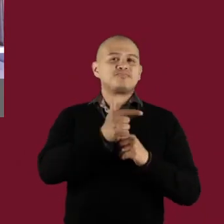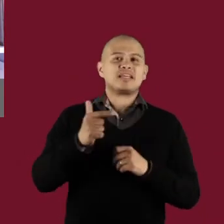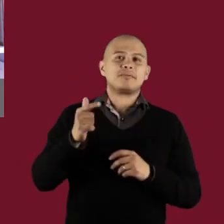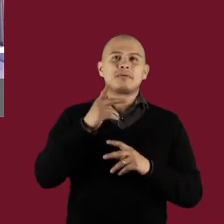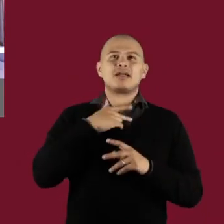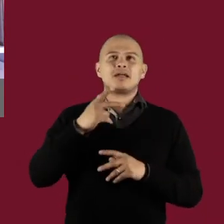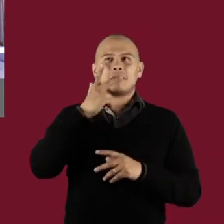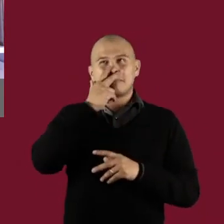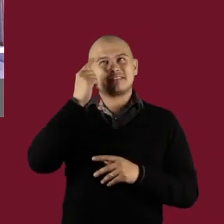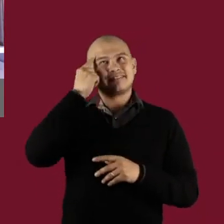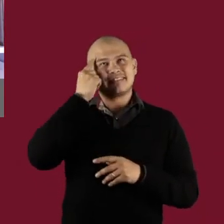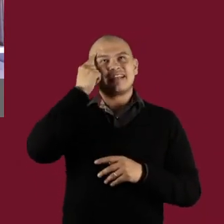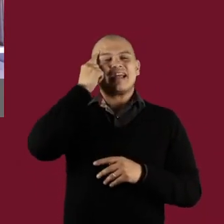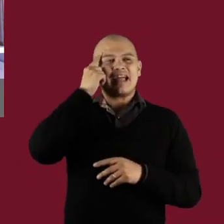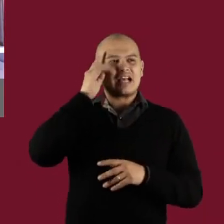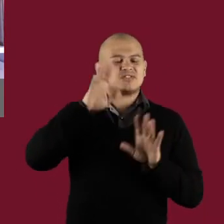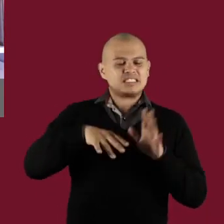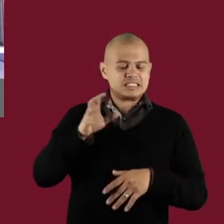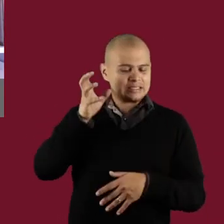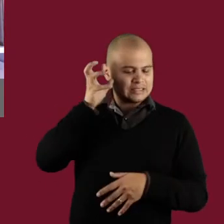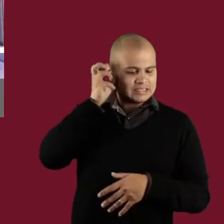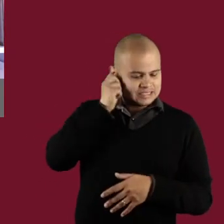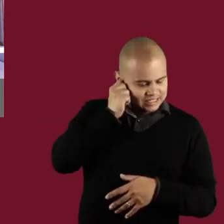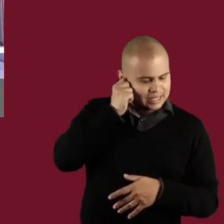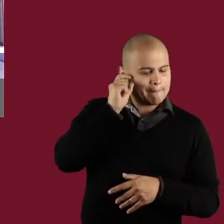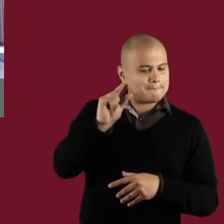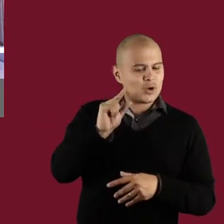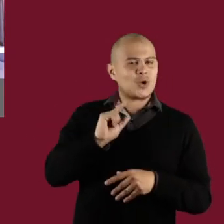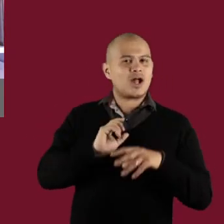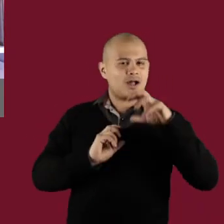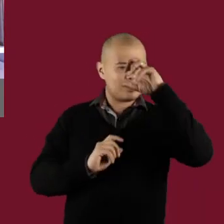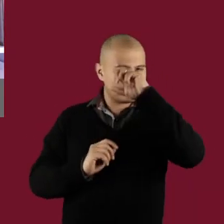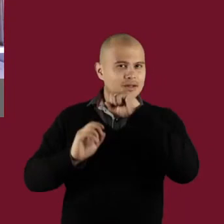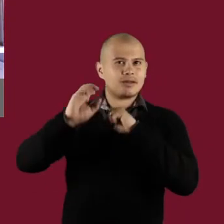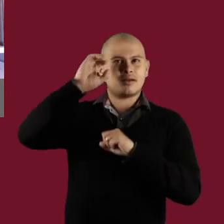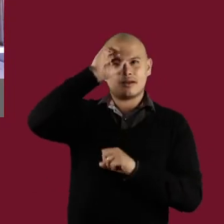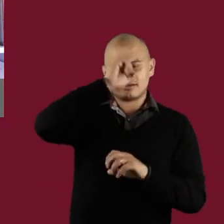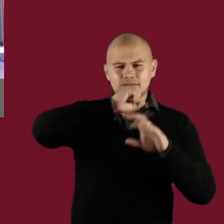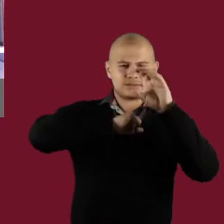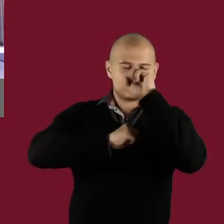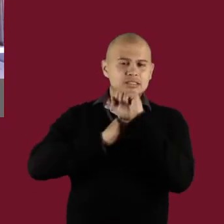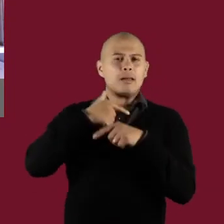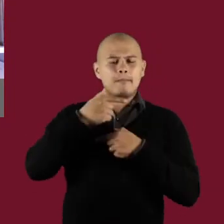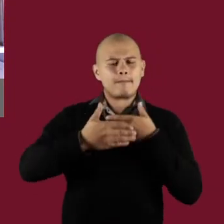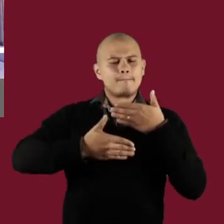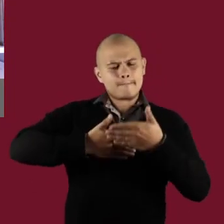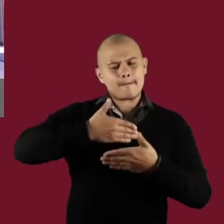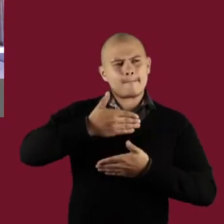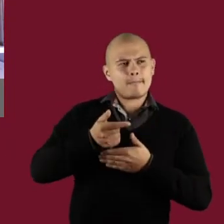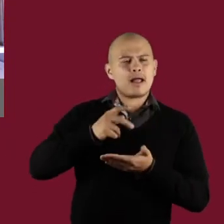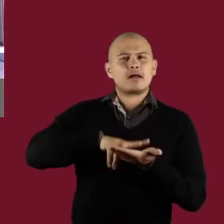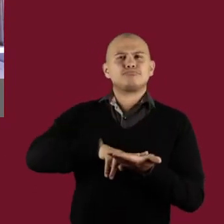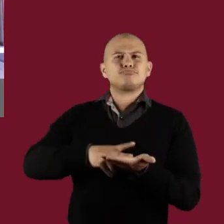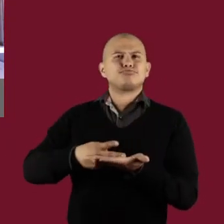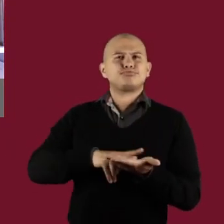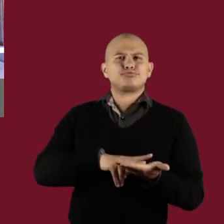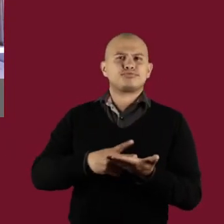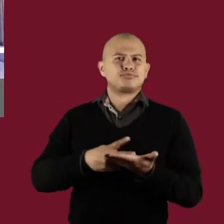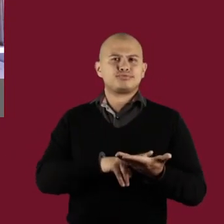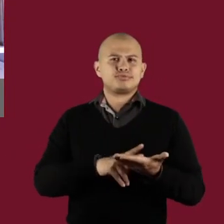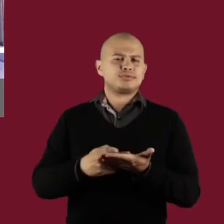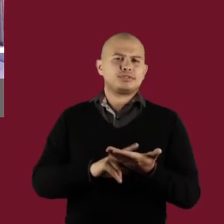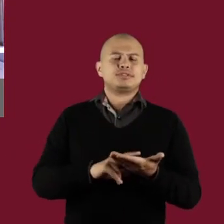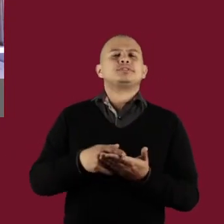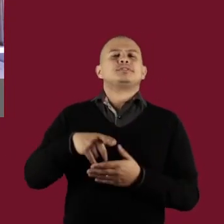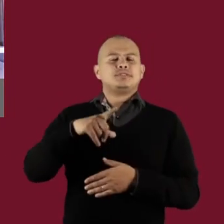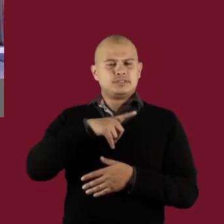depois ia aprendendo. Passou a tradutor. Então, traduzia português, portanto,